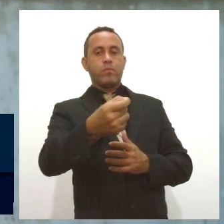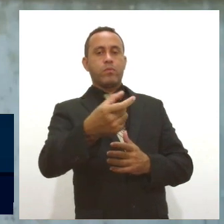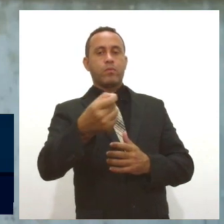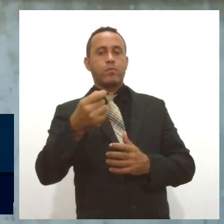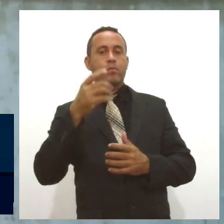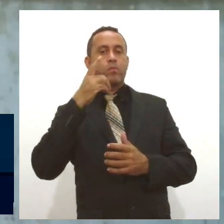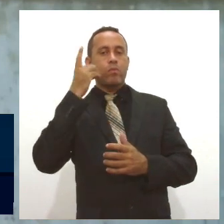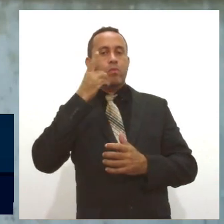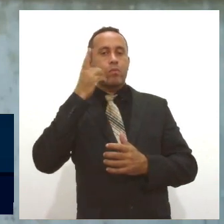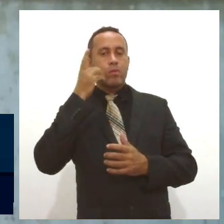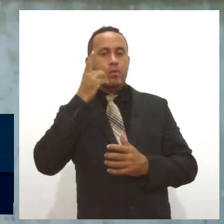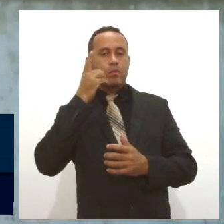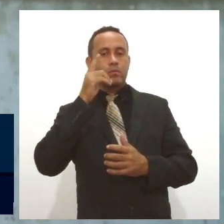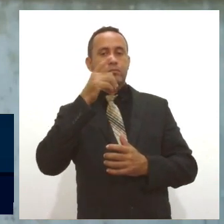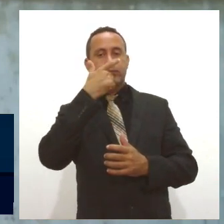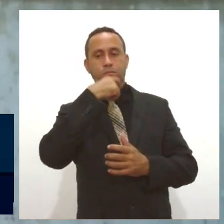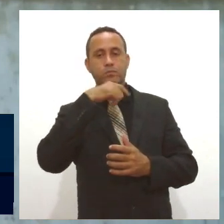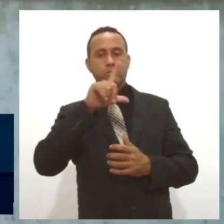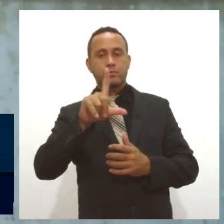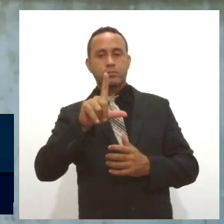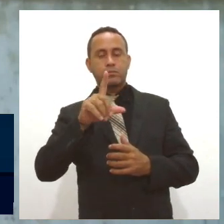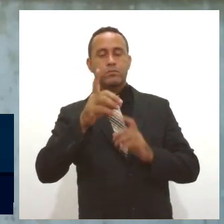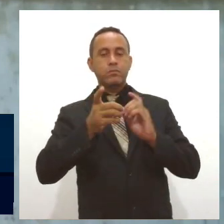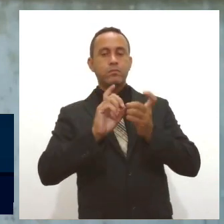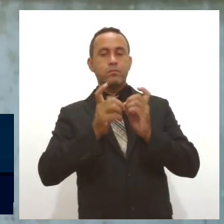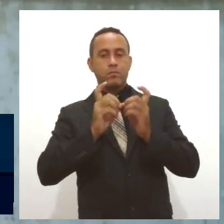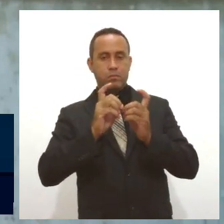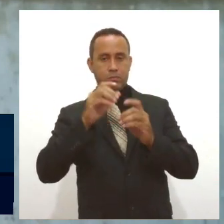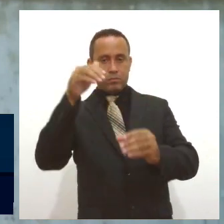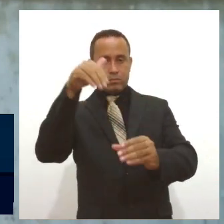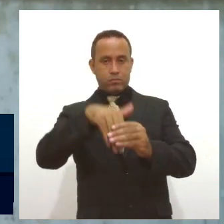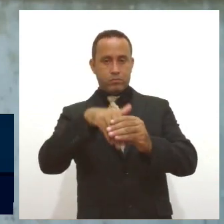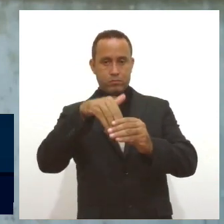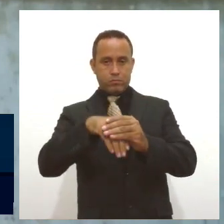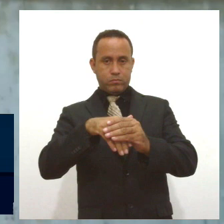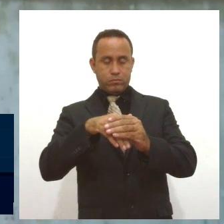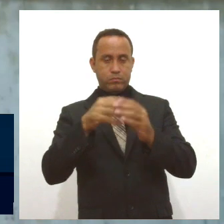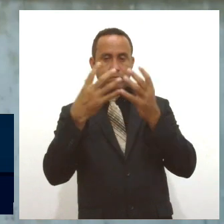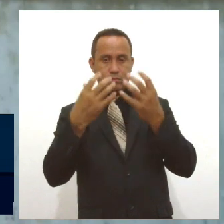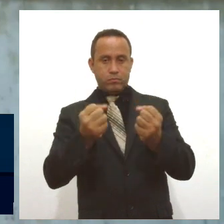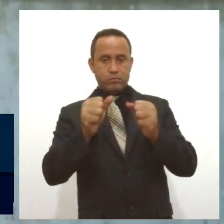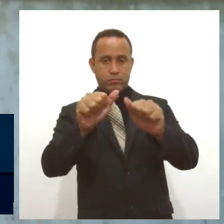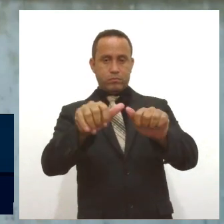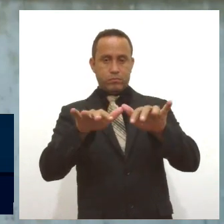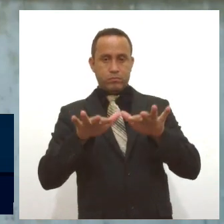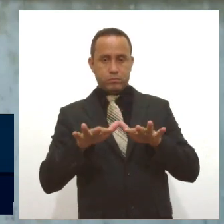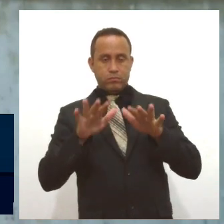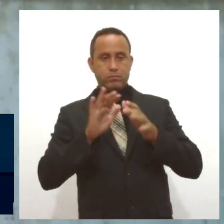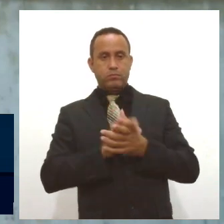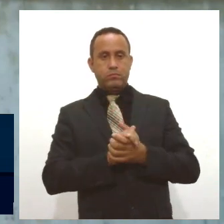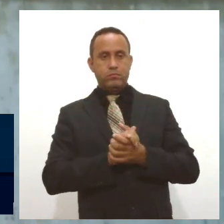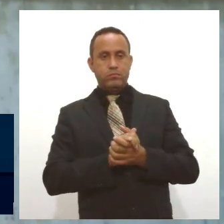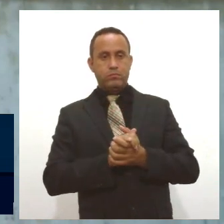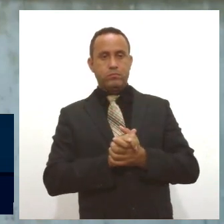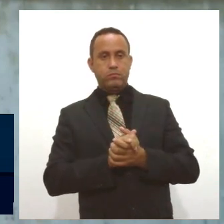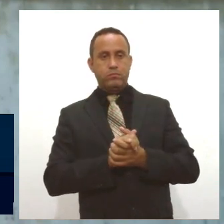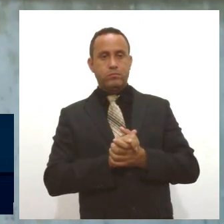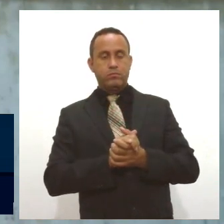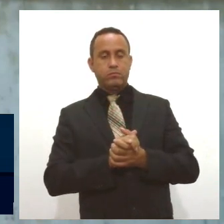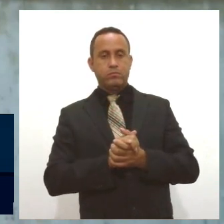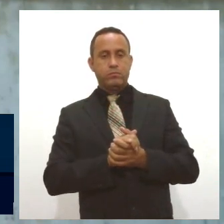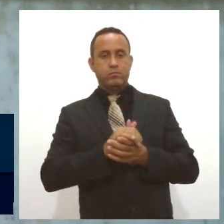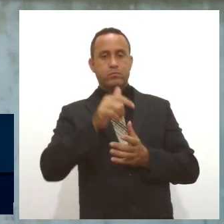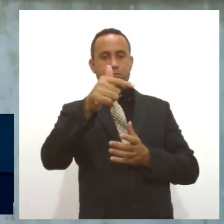78/2020, autoria, deputado Luciano Bispo. Em discussão, em votação, deputados que aprovam permaneçam quando se encontra. E